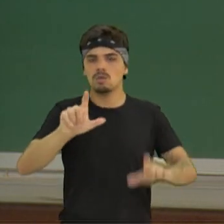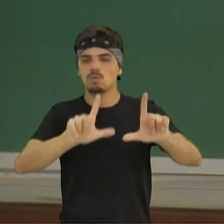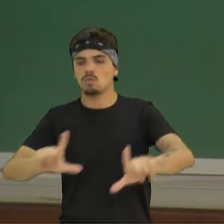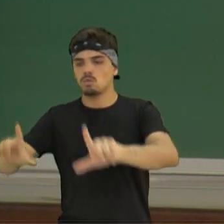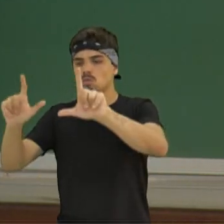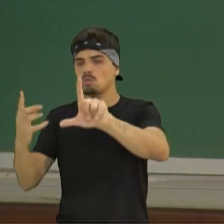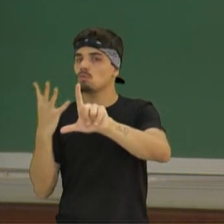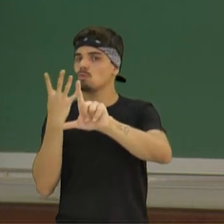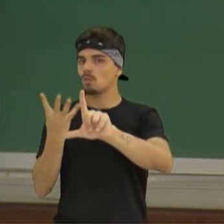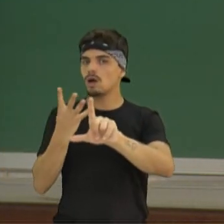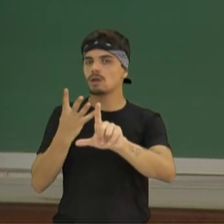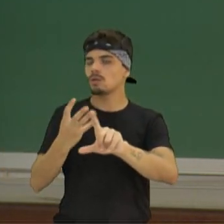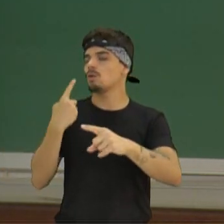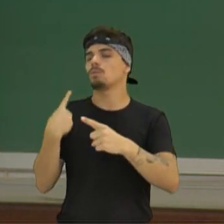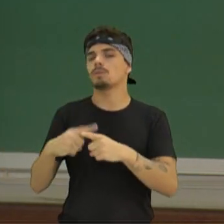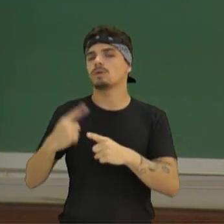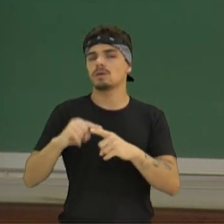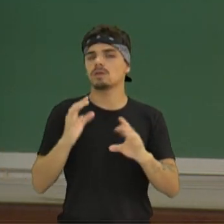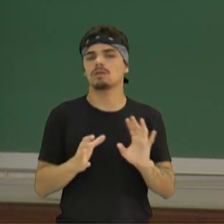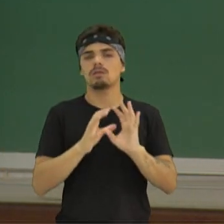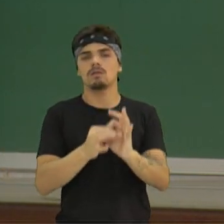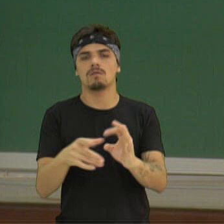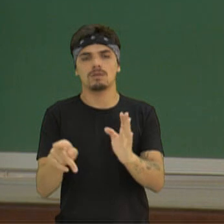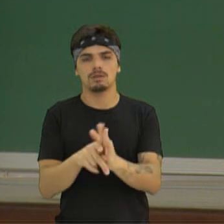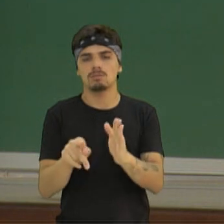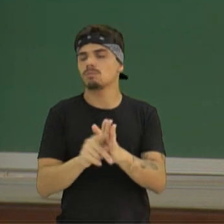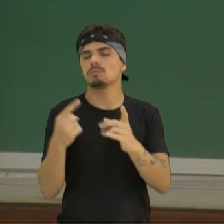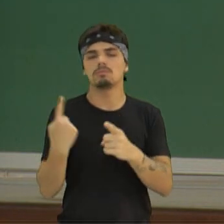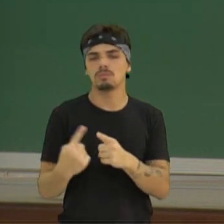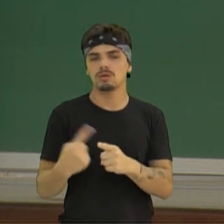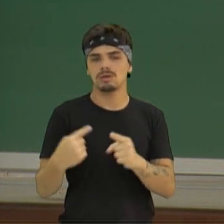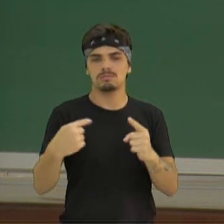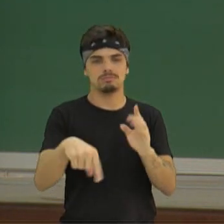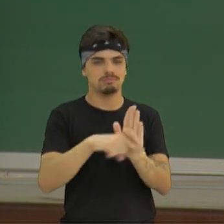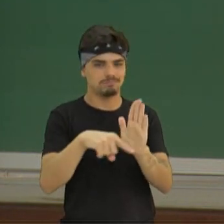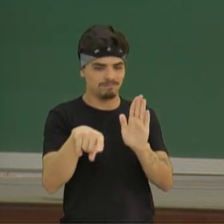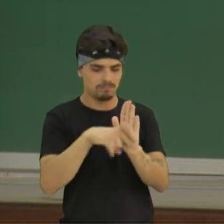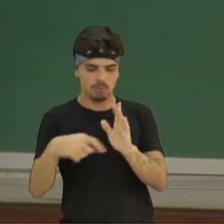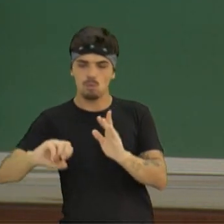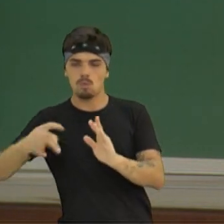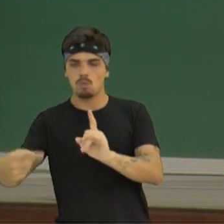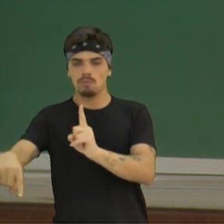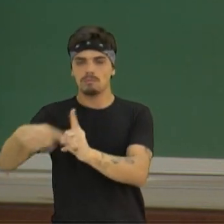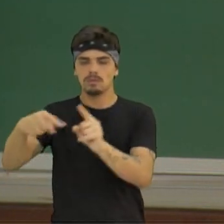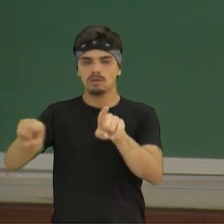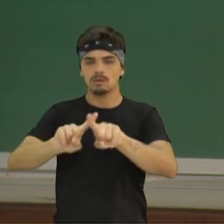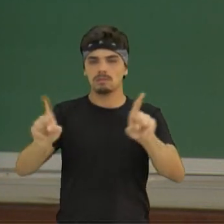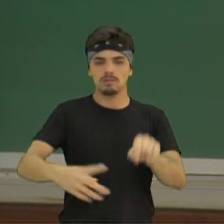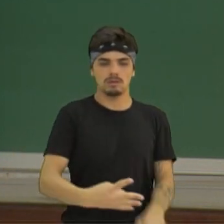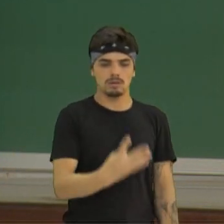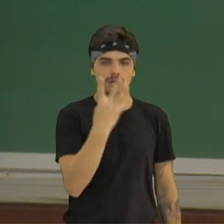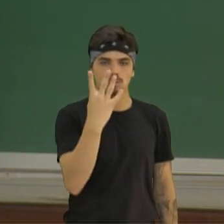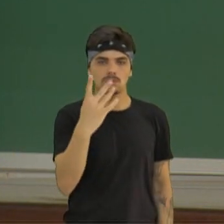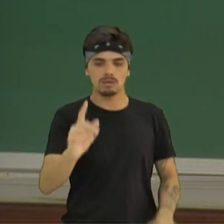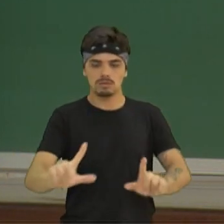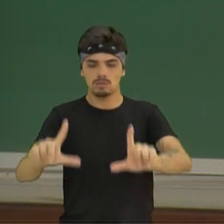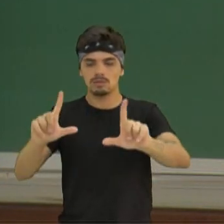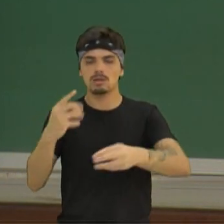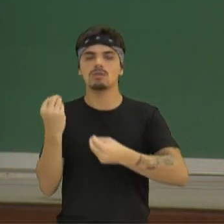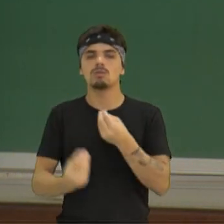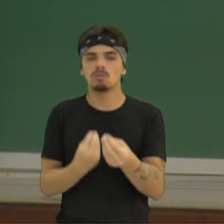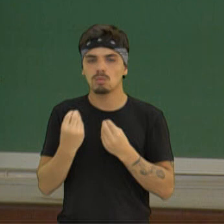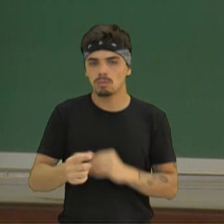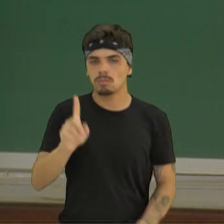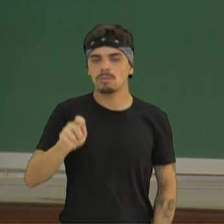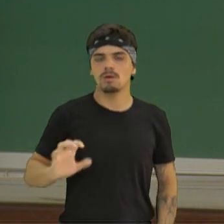preciso ali definir o quadrante, por causa dos sinais, tá? Vamos lembrar aí. Quarto quadrante, vamos ver.